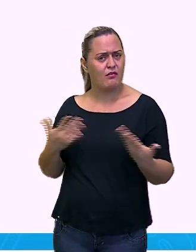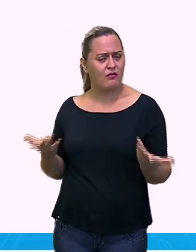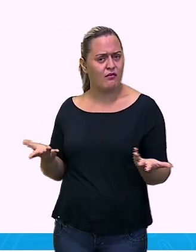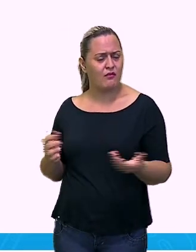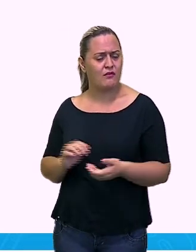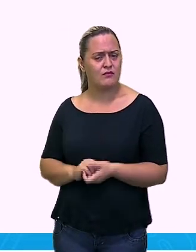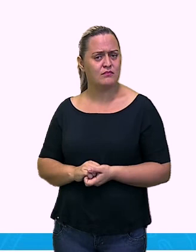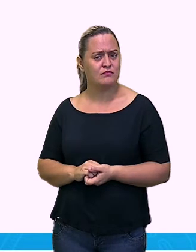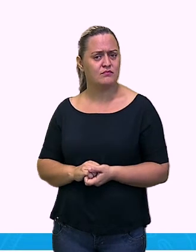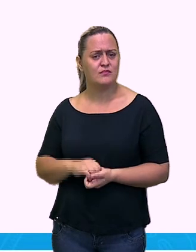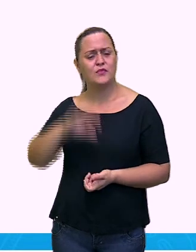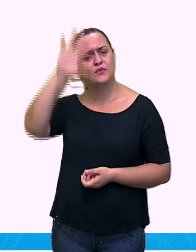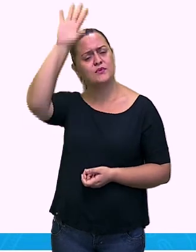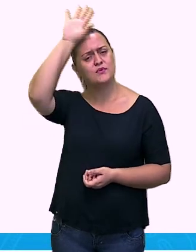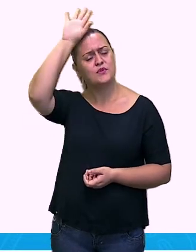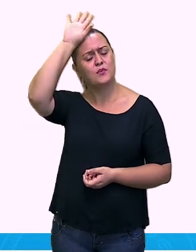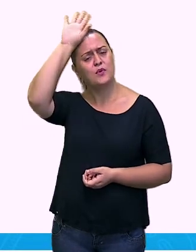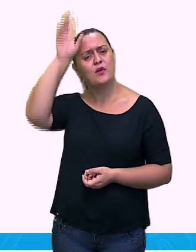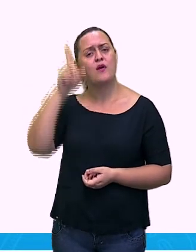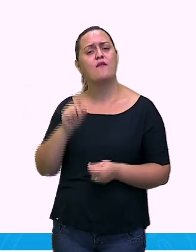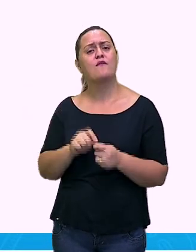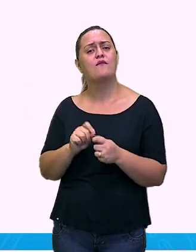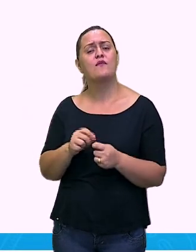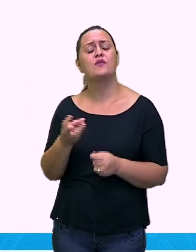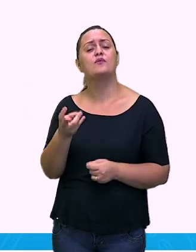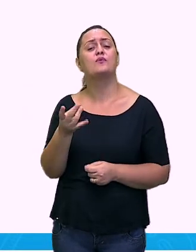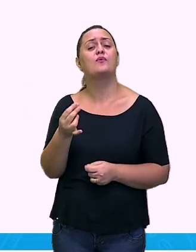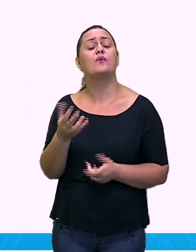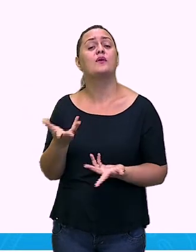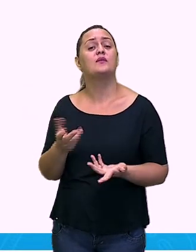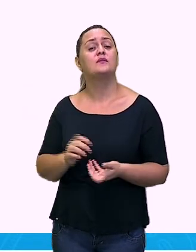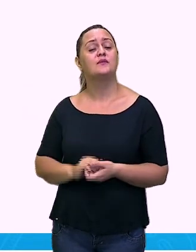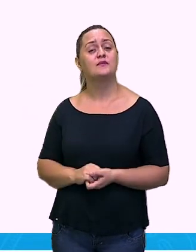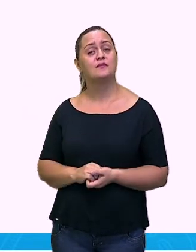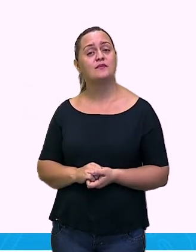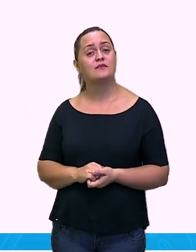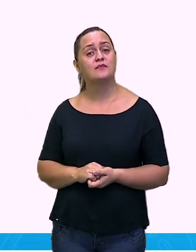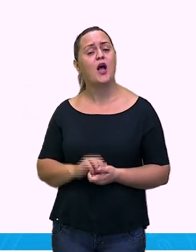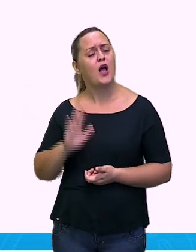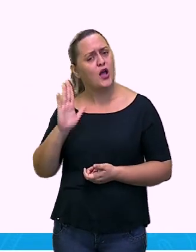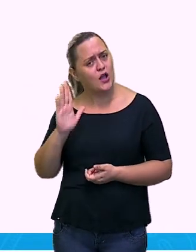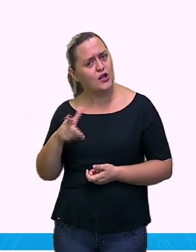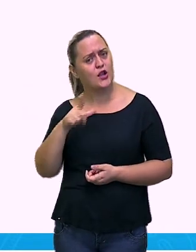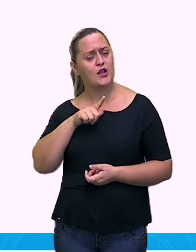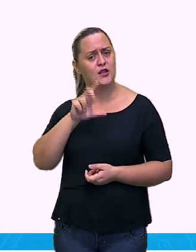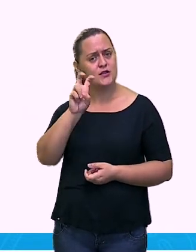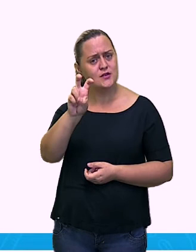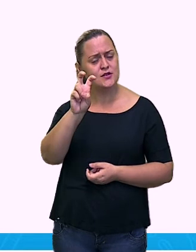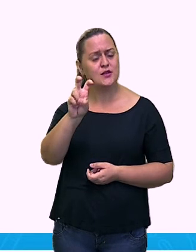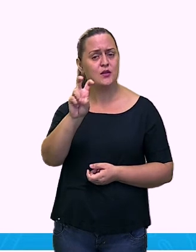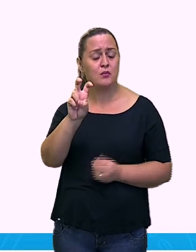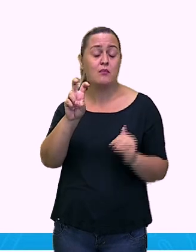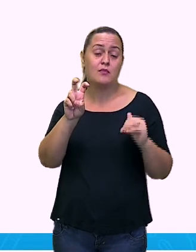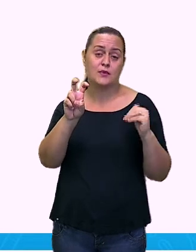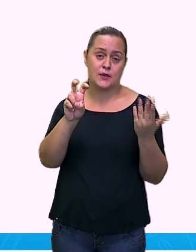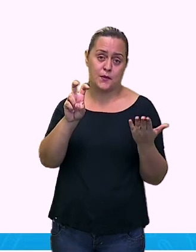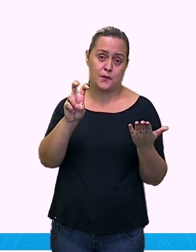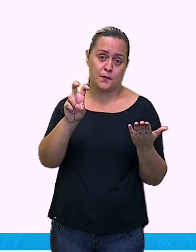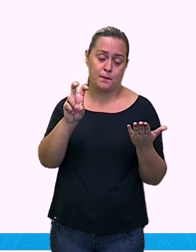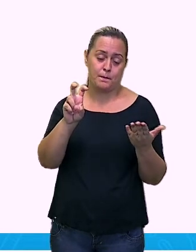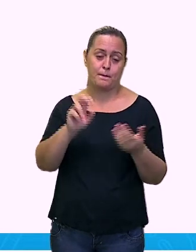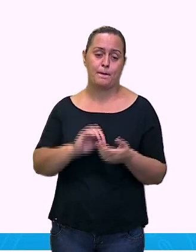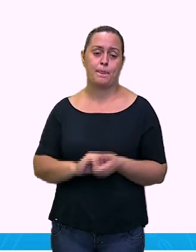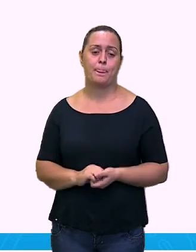Sim quantos gols o Cebolinha já fez ele já fez cinco então para ele ter